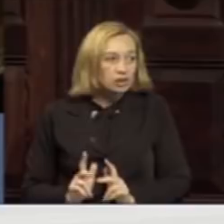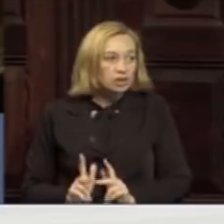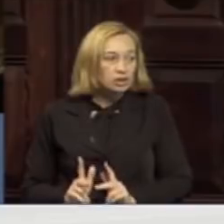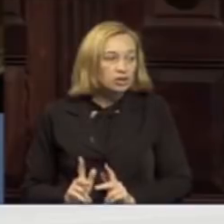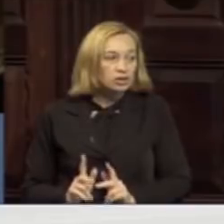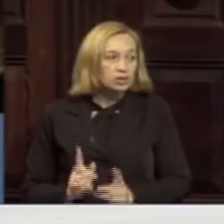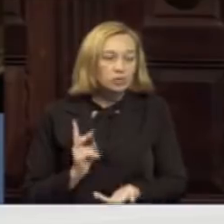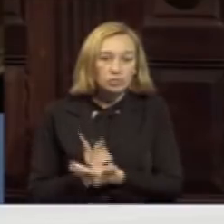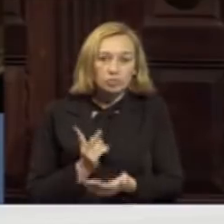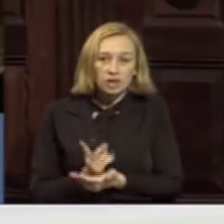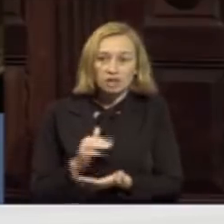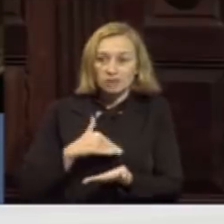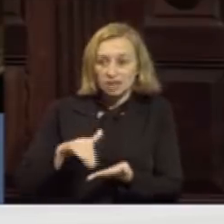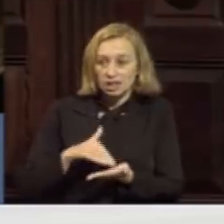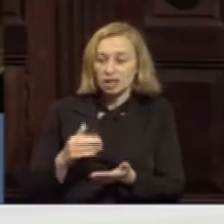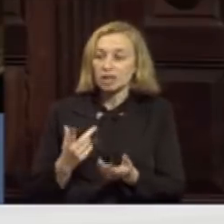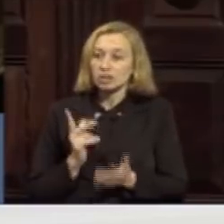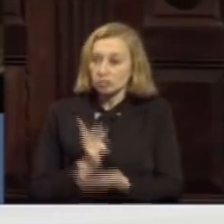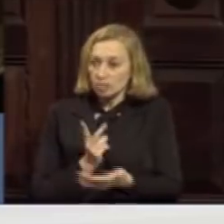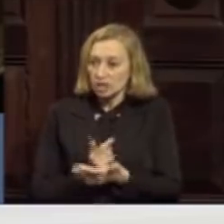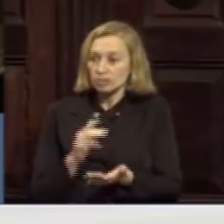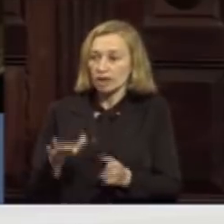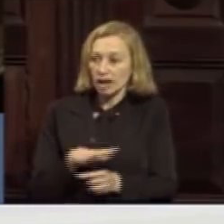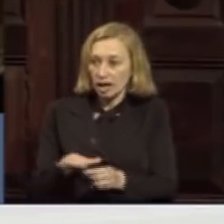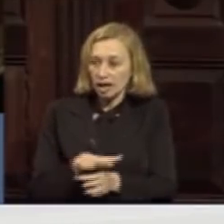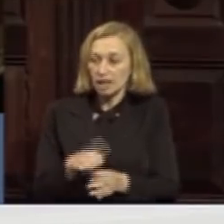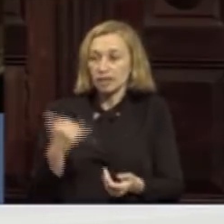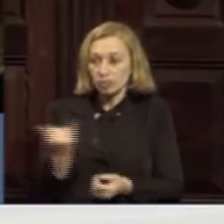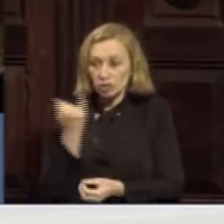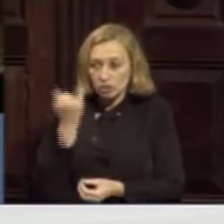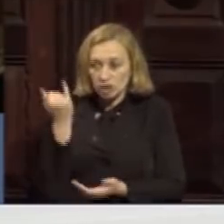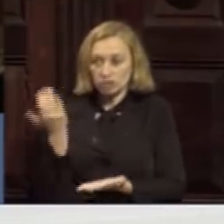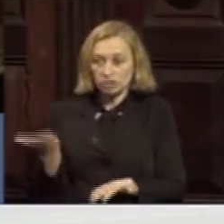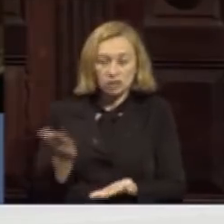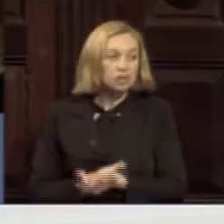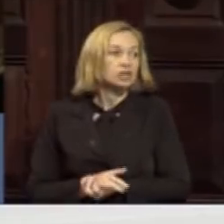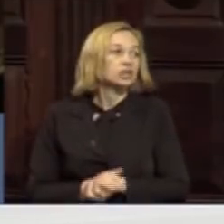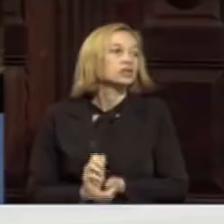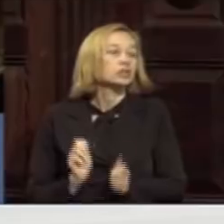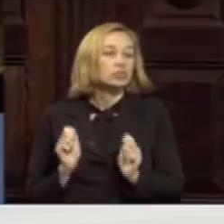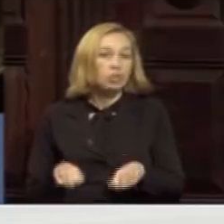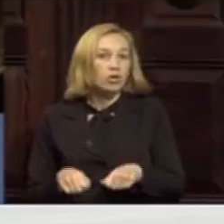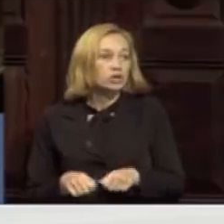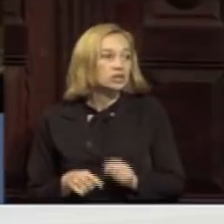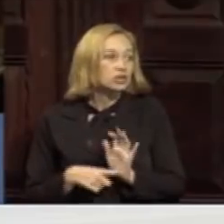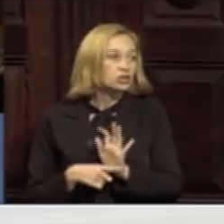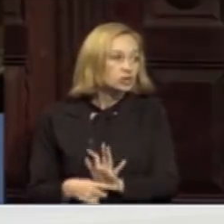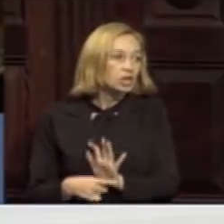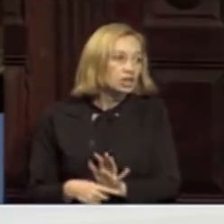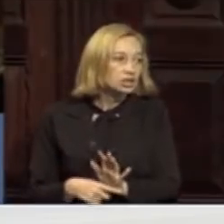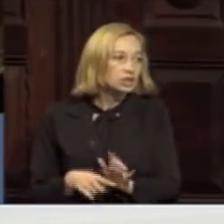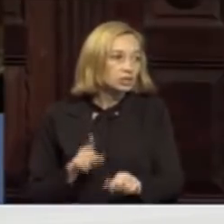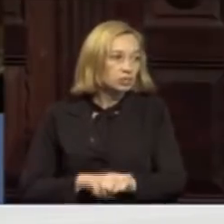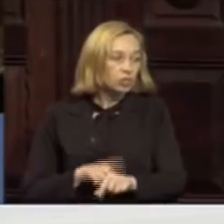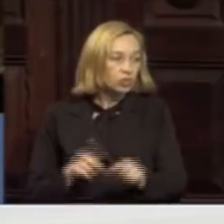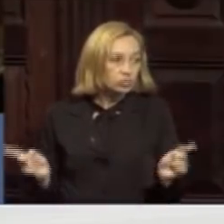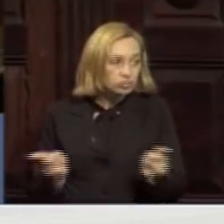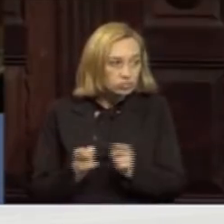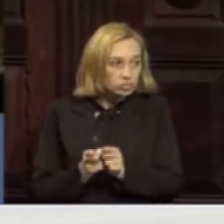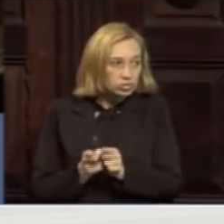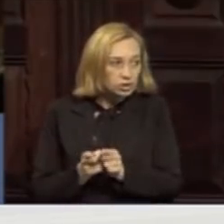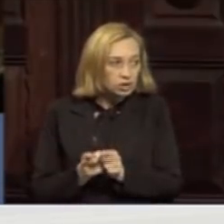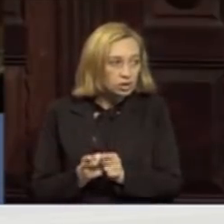área. Então, essa questão dos profissionais também, que é muito importante e delicada, também pode ser resolvida num curto prazo, com um processo formal